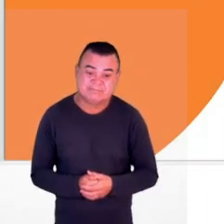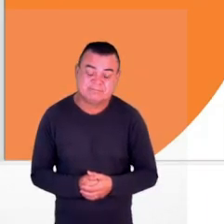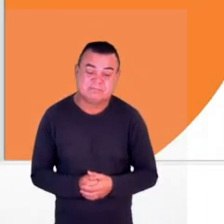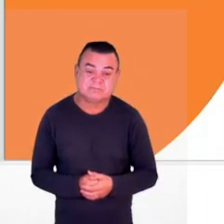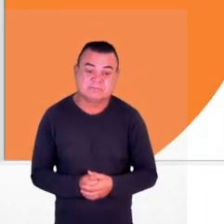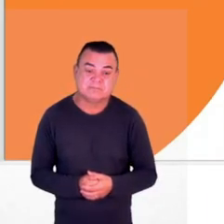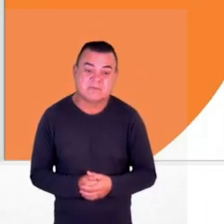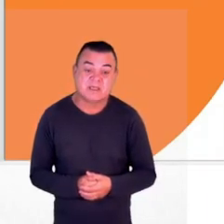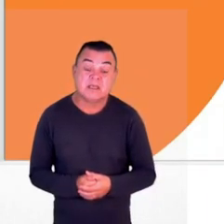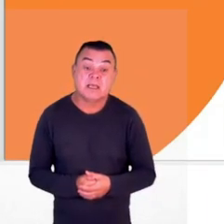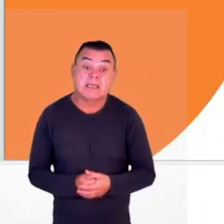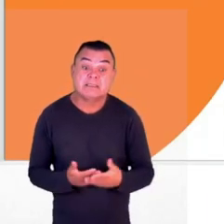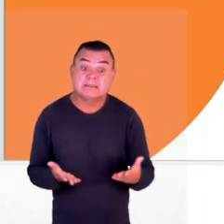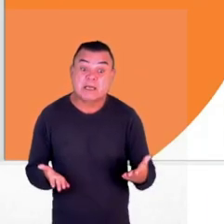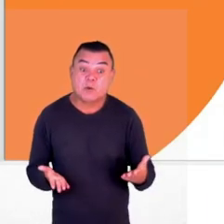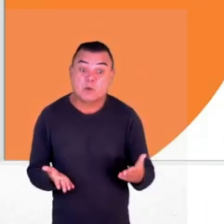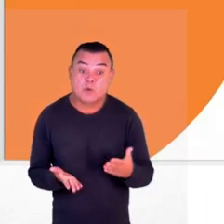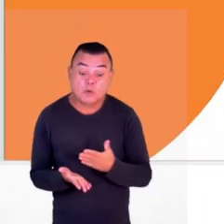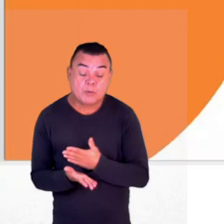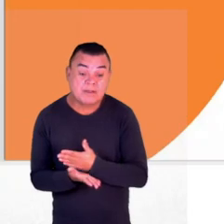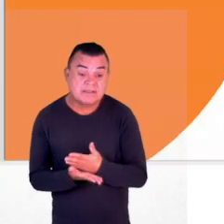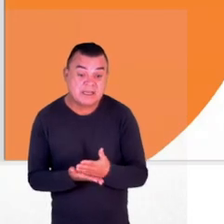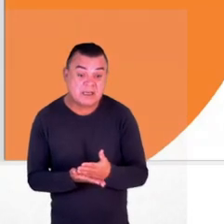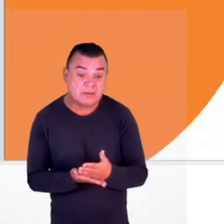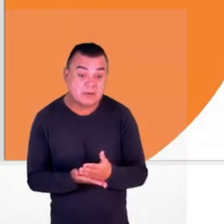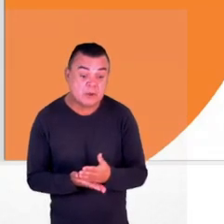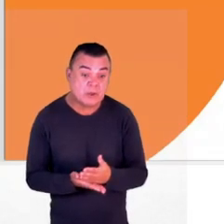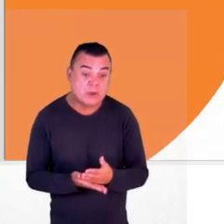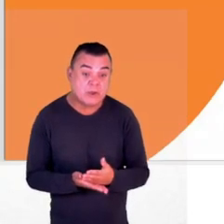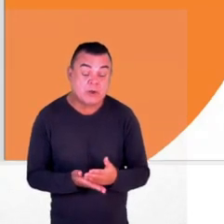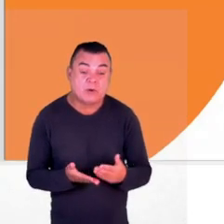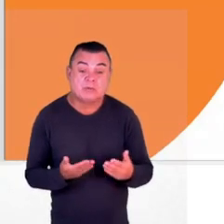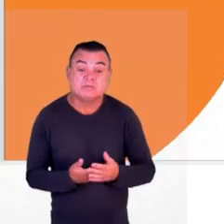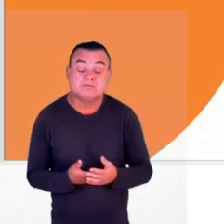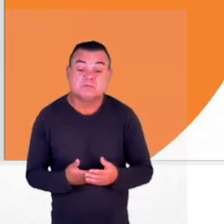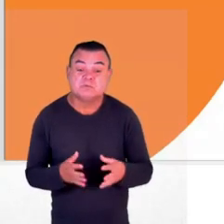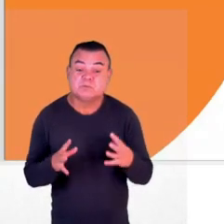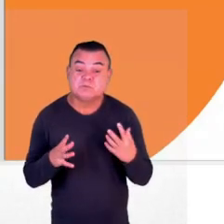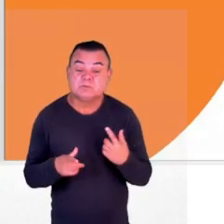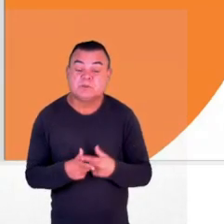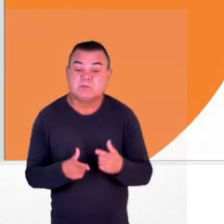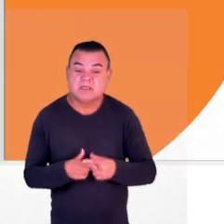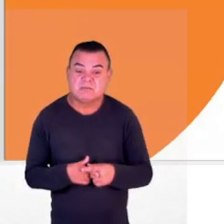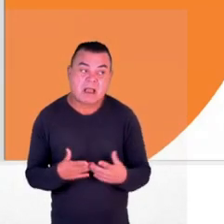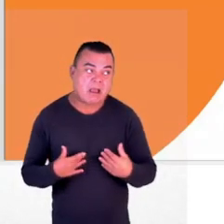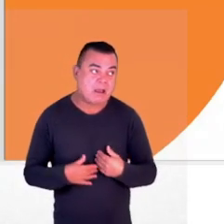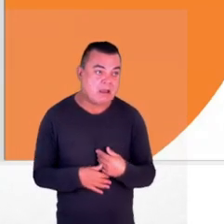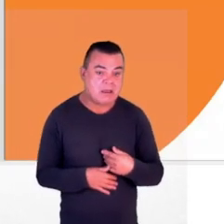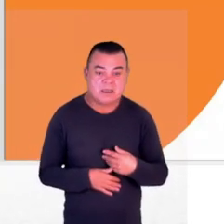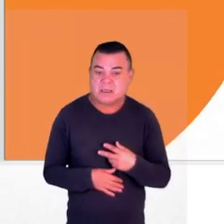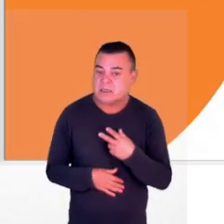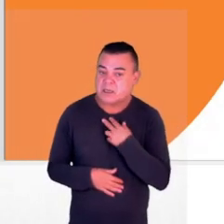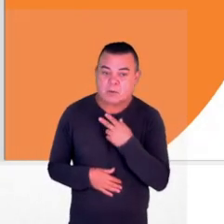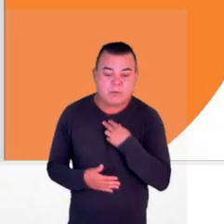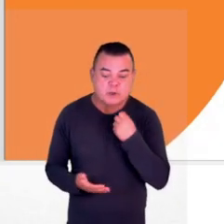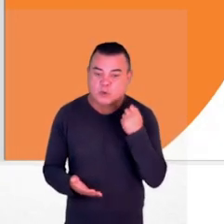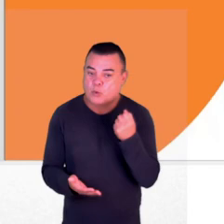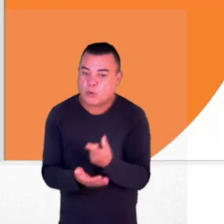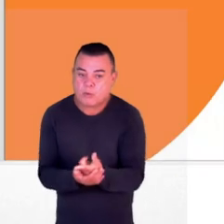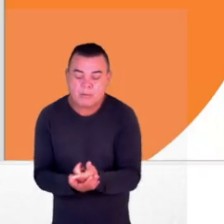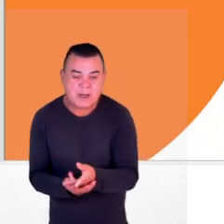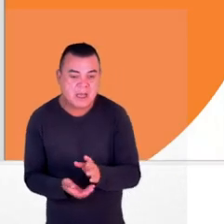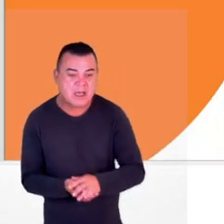deles só que aí começa os entraves né ah não pode comprar peixe farinha é a base da alimentação amazônica não pode comprar um peixe farinha